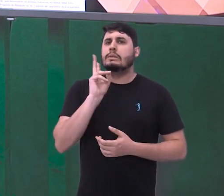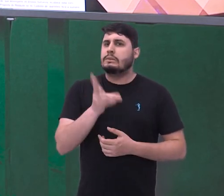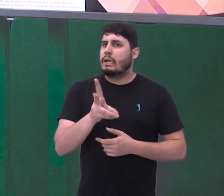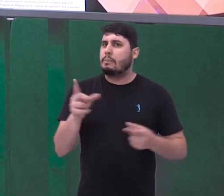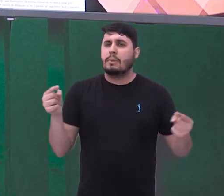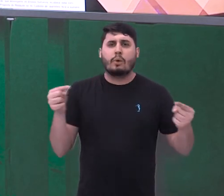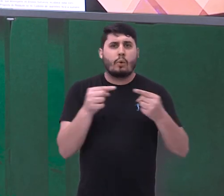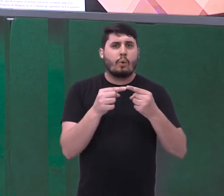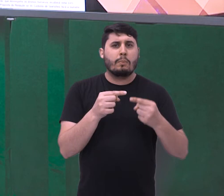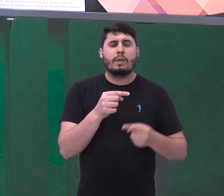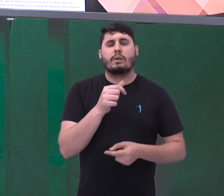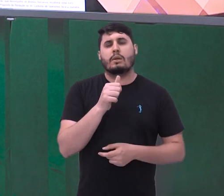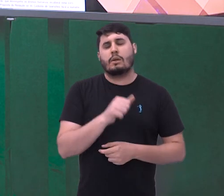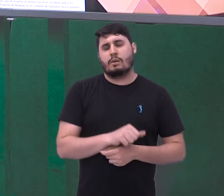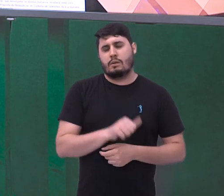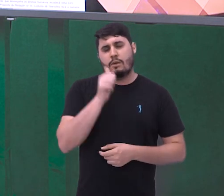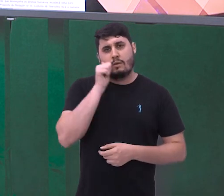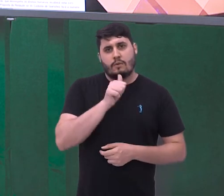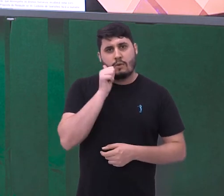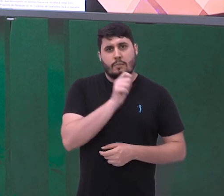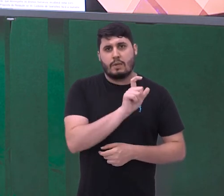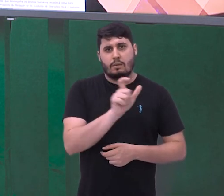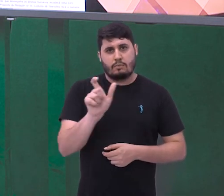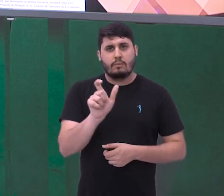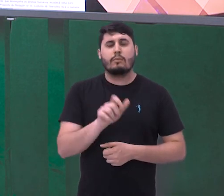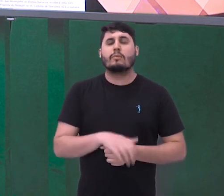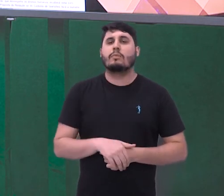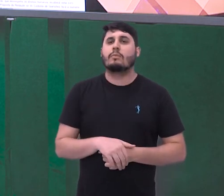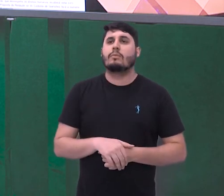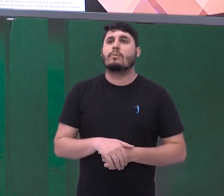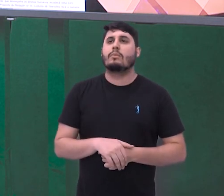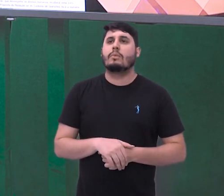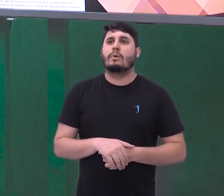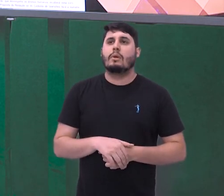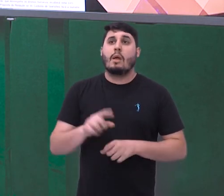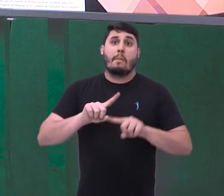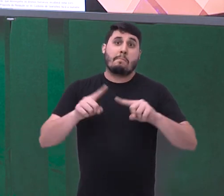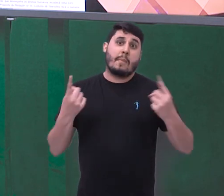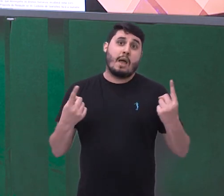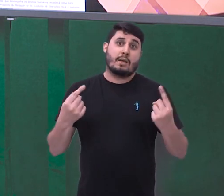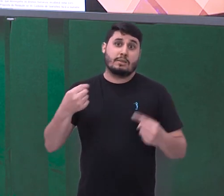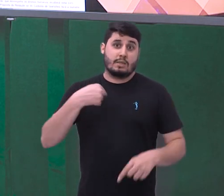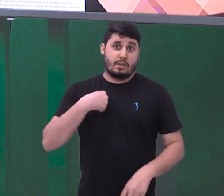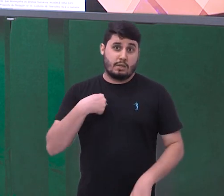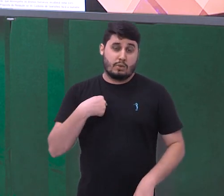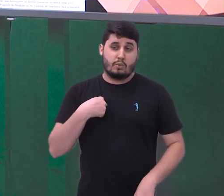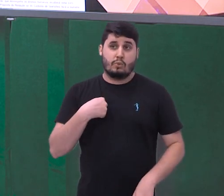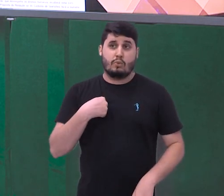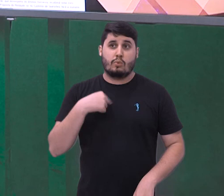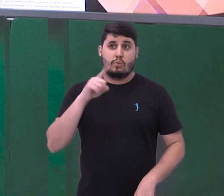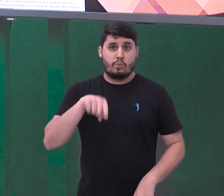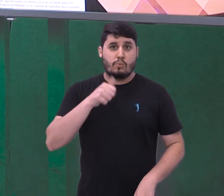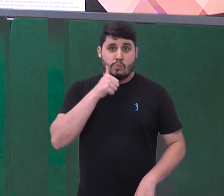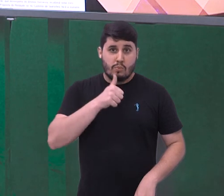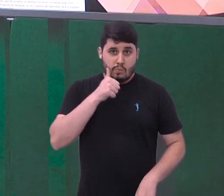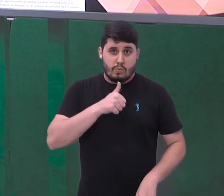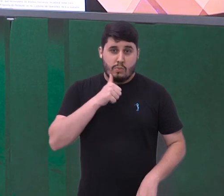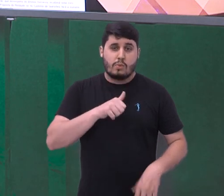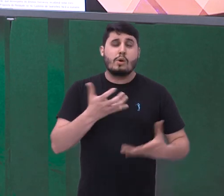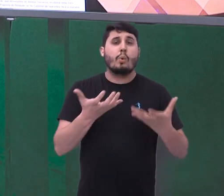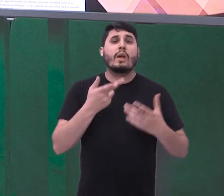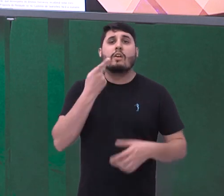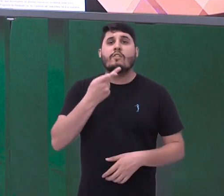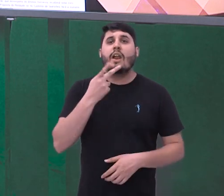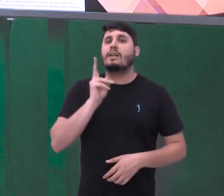ao masculino. O feminino não, mas isso é questão gramatical. Socialmente, e eu, como mulher, eu quero